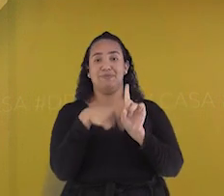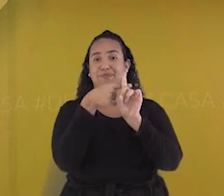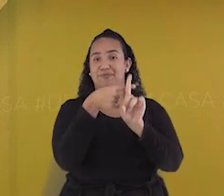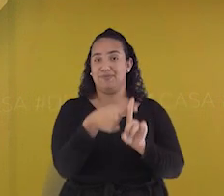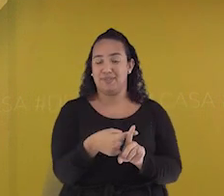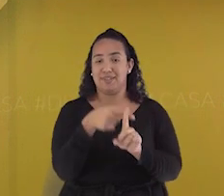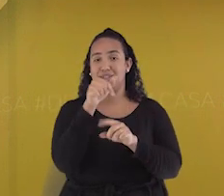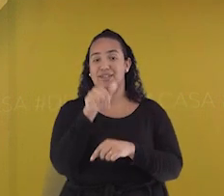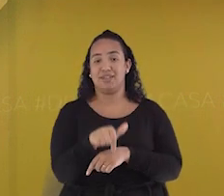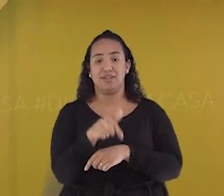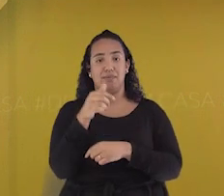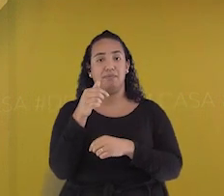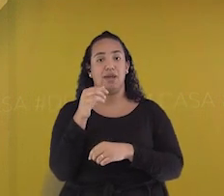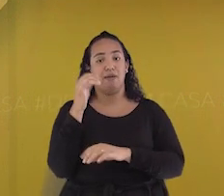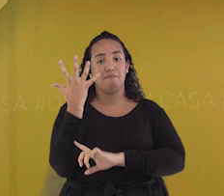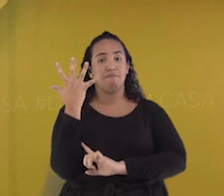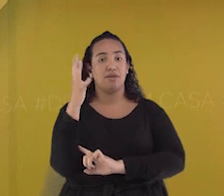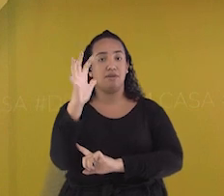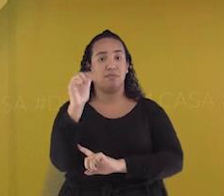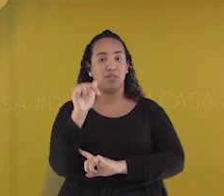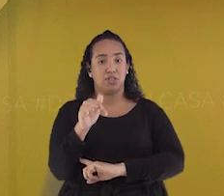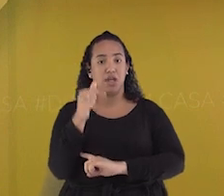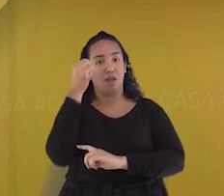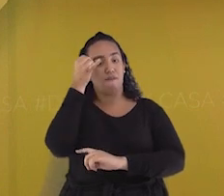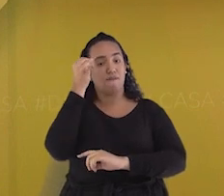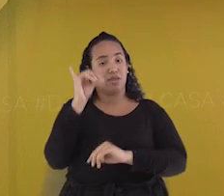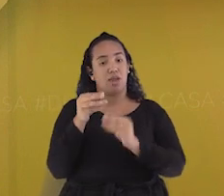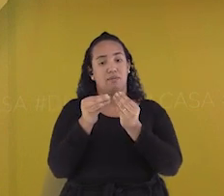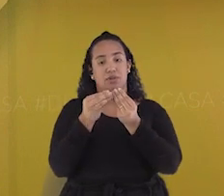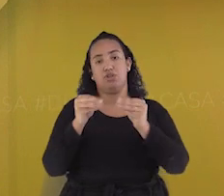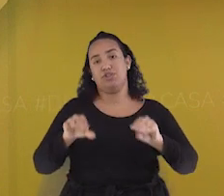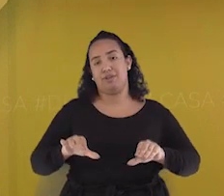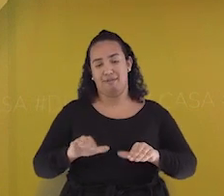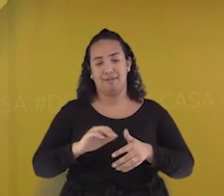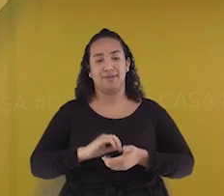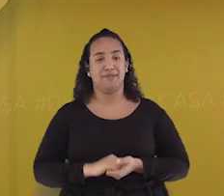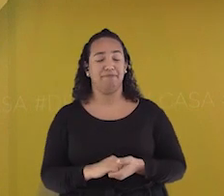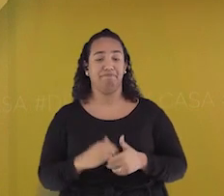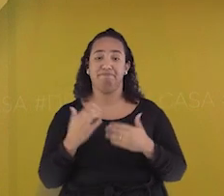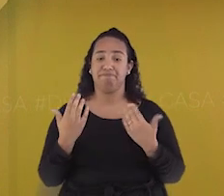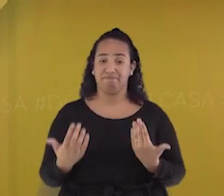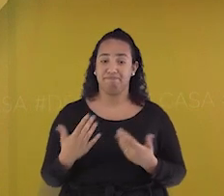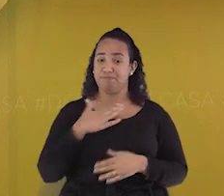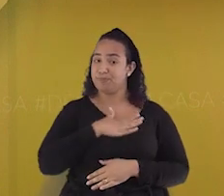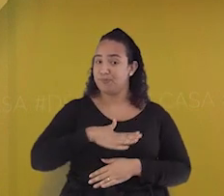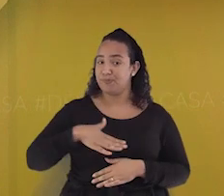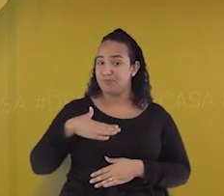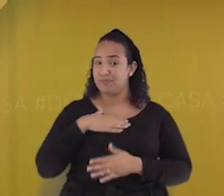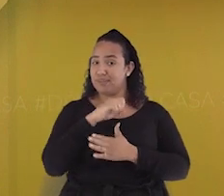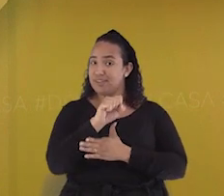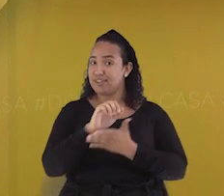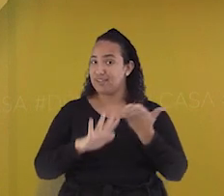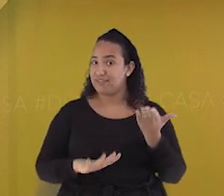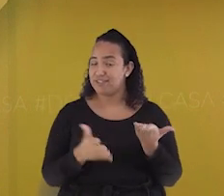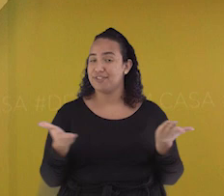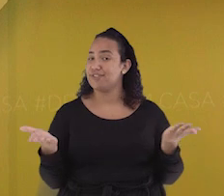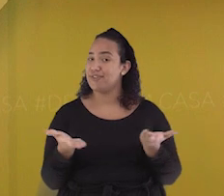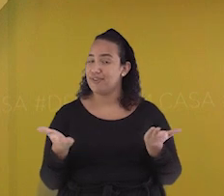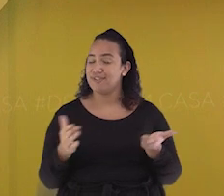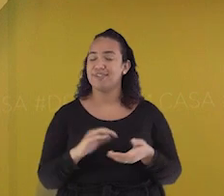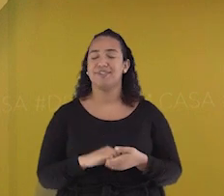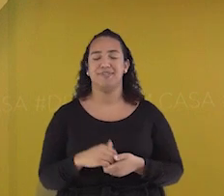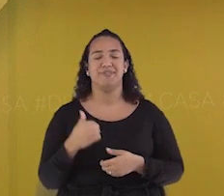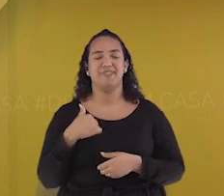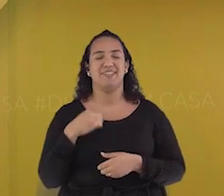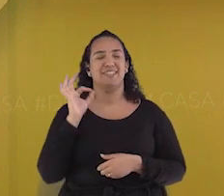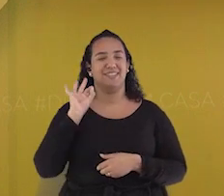sem criar prejuízos para o meio ambiente como um todo. E aí, gostou da atividade que nós fizemos hoje?